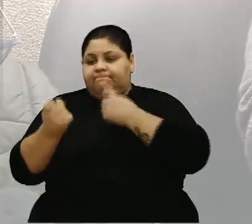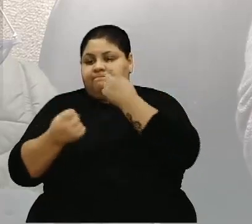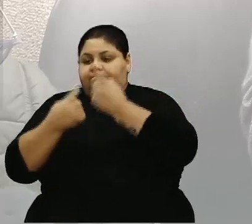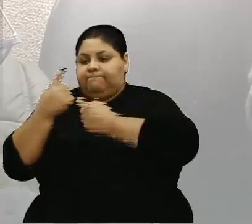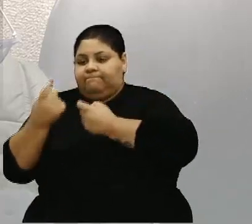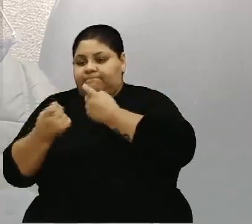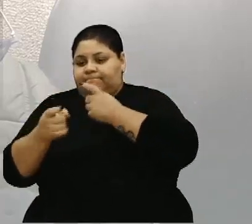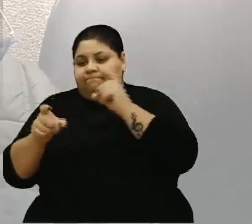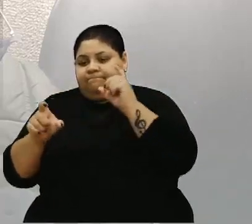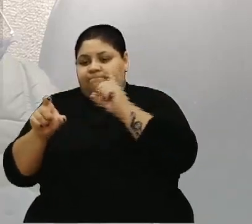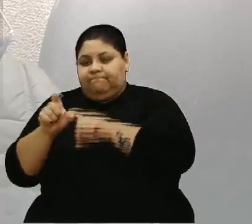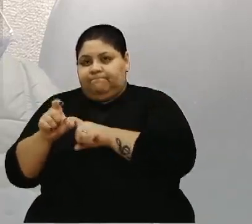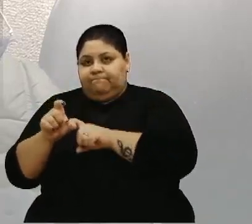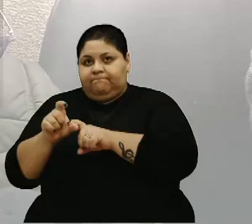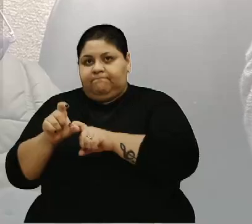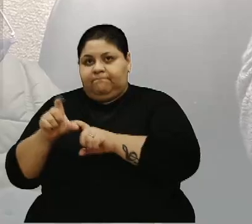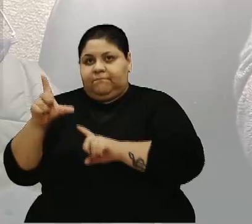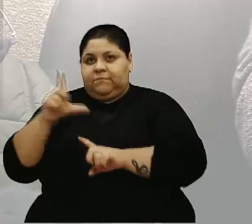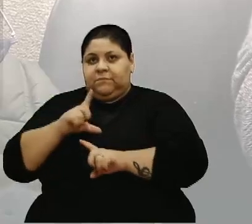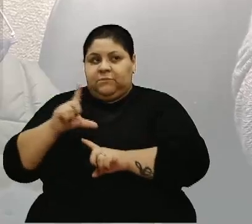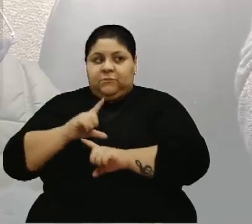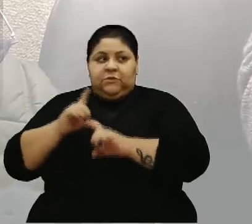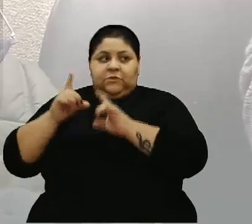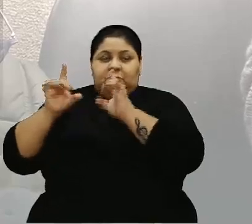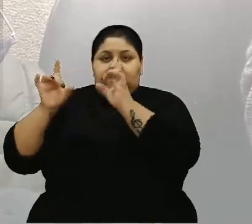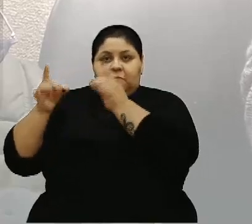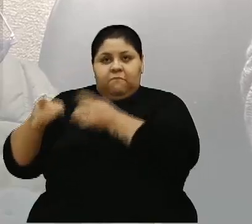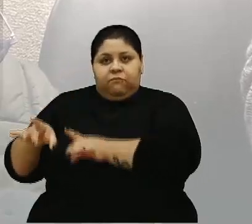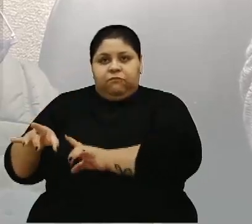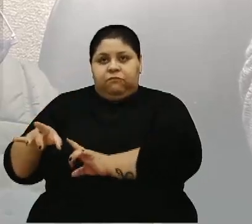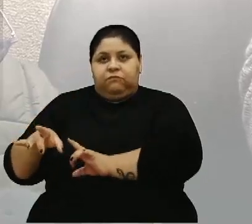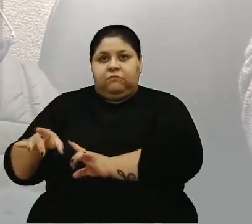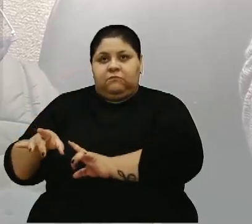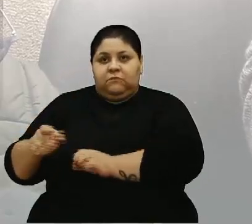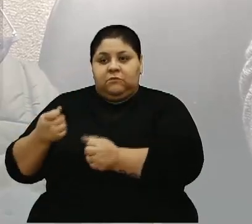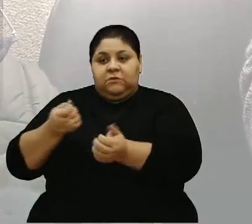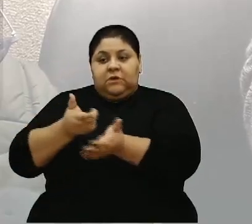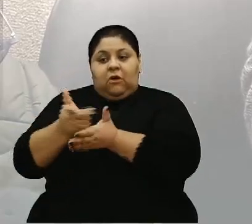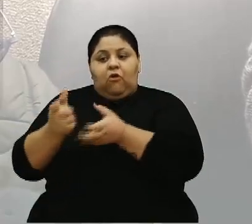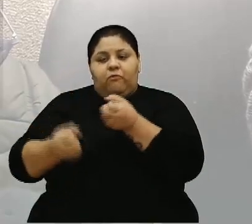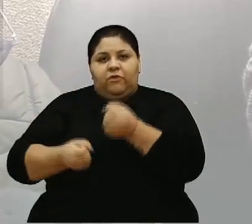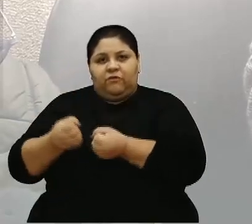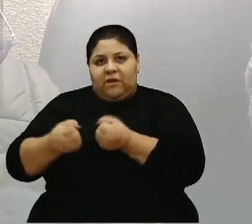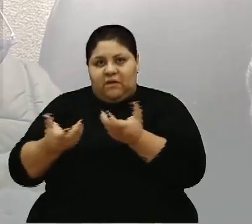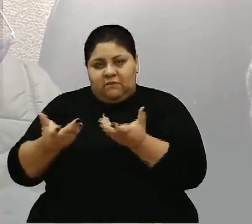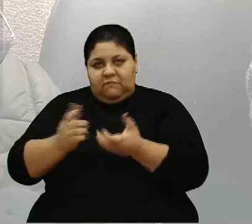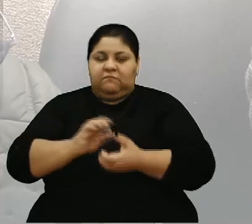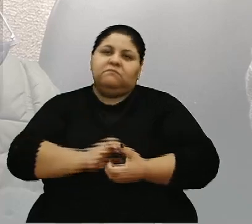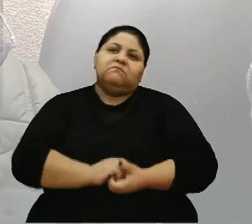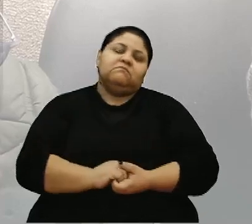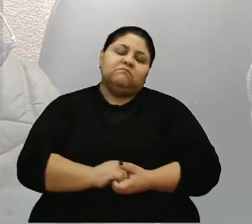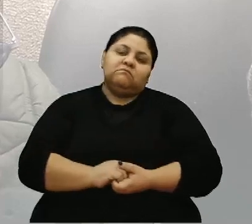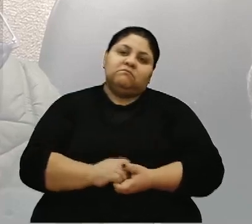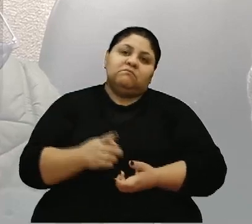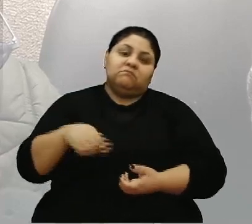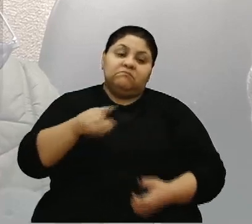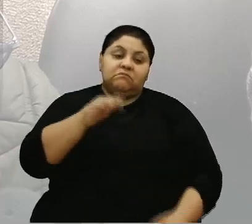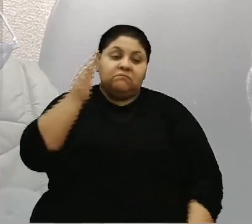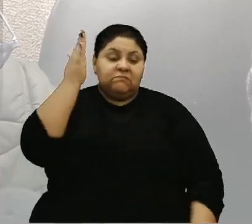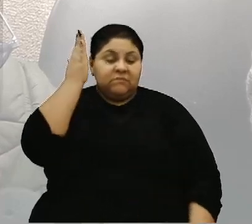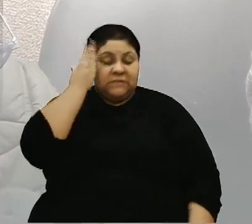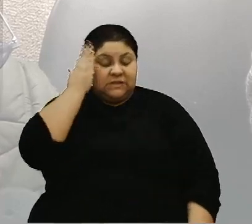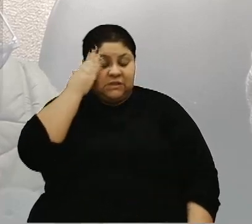uma dívida ou talvez tiveram que desistir da compra do seu veículo, né? E a gente sabe o